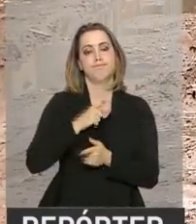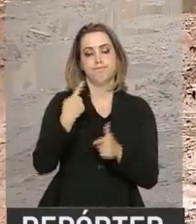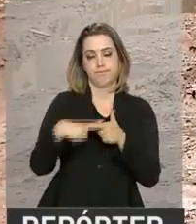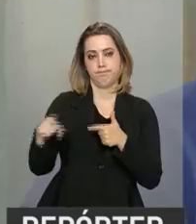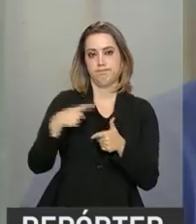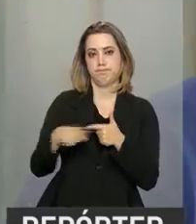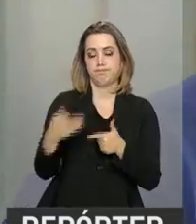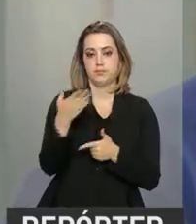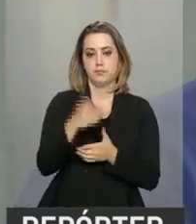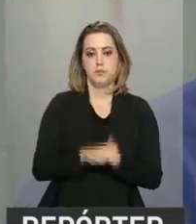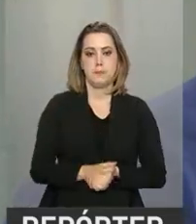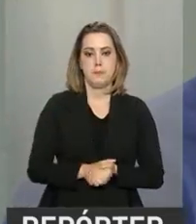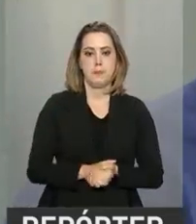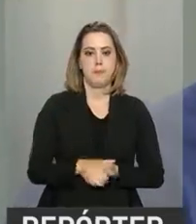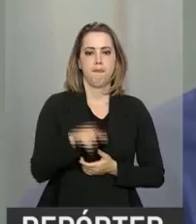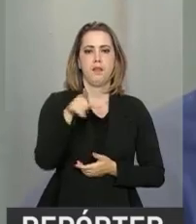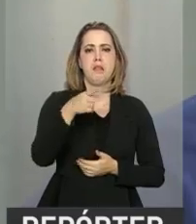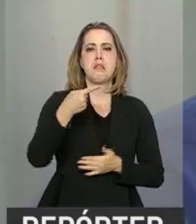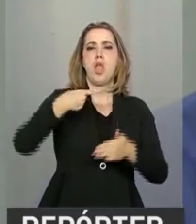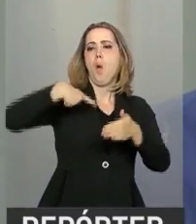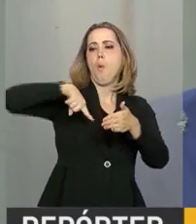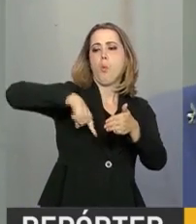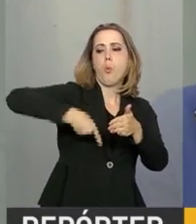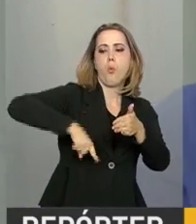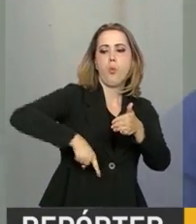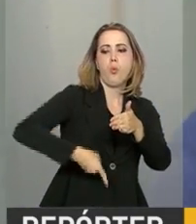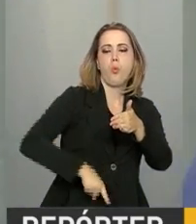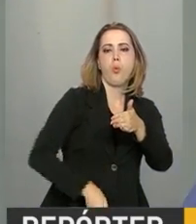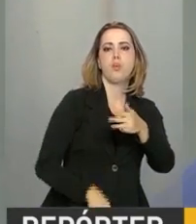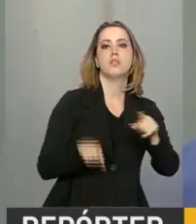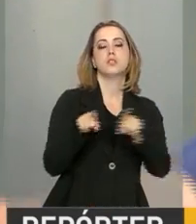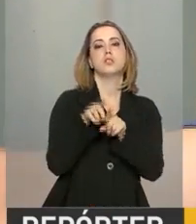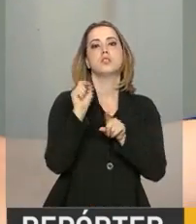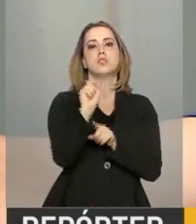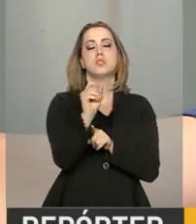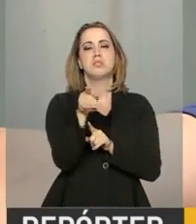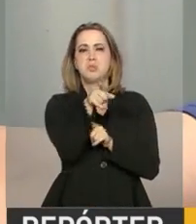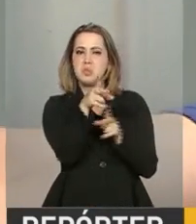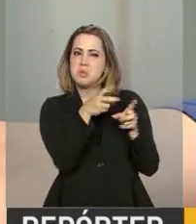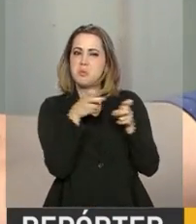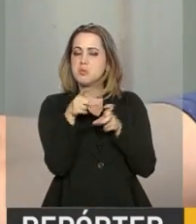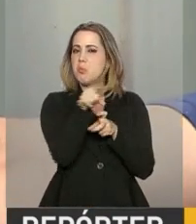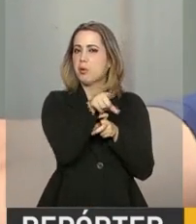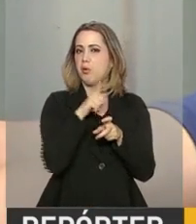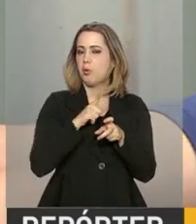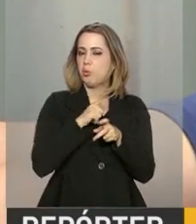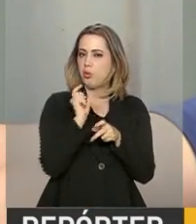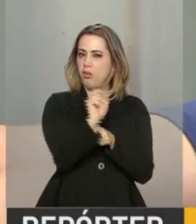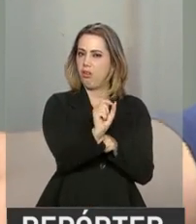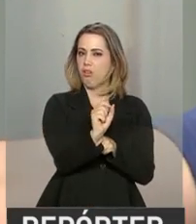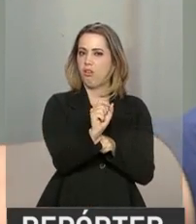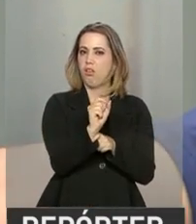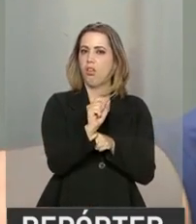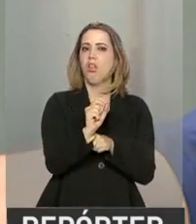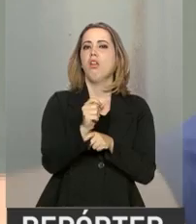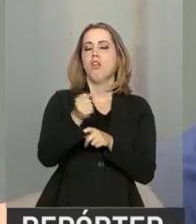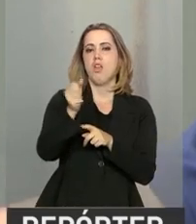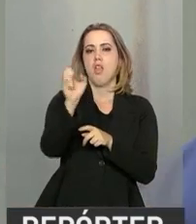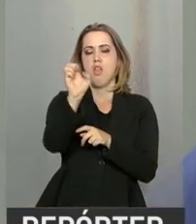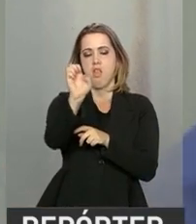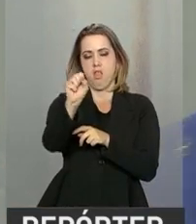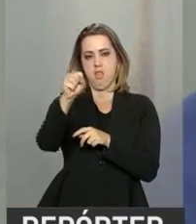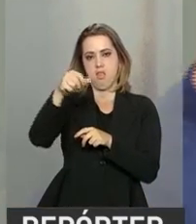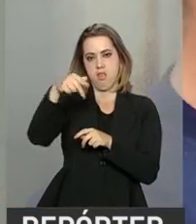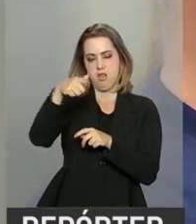é um problema que é força e tem não sei se perceberam ali tem outros rahmane